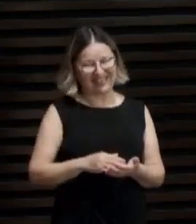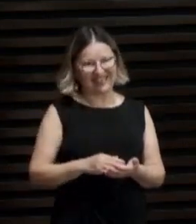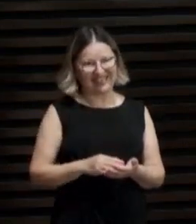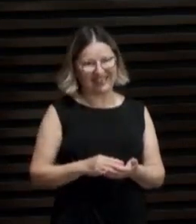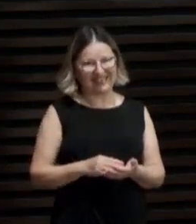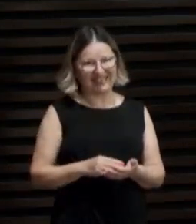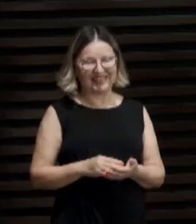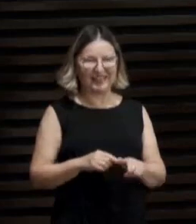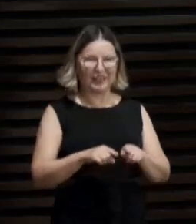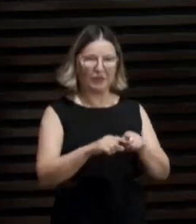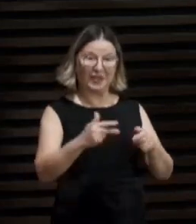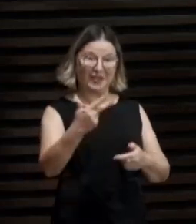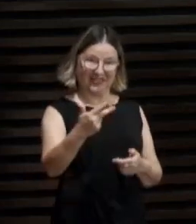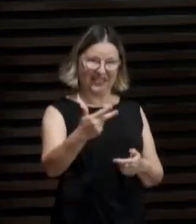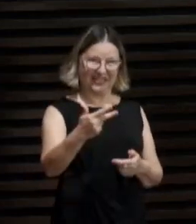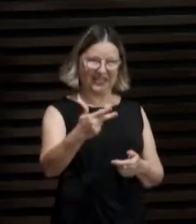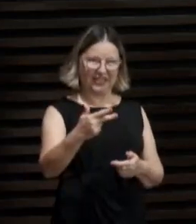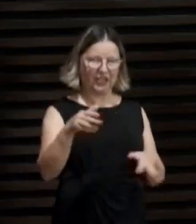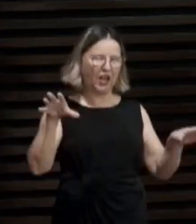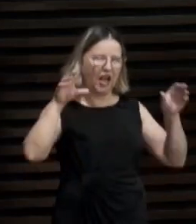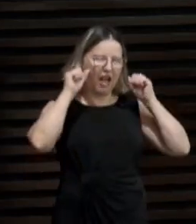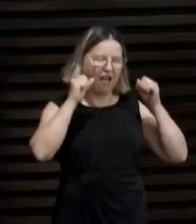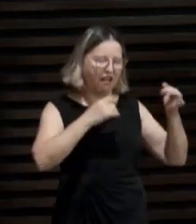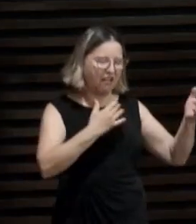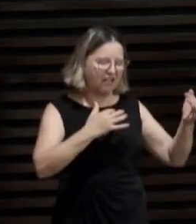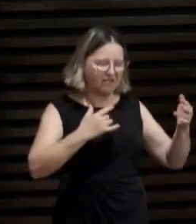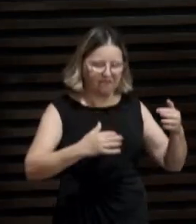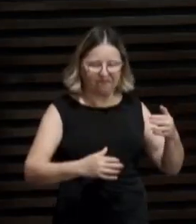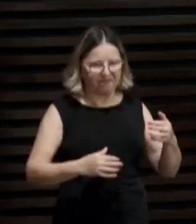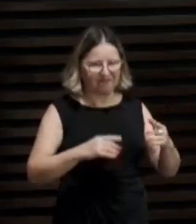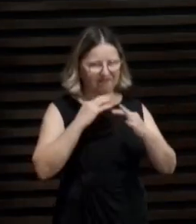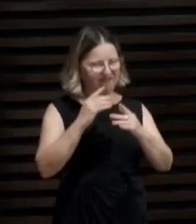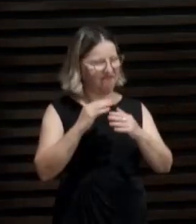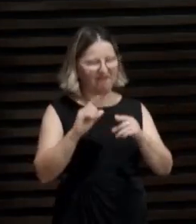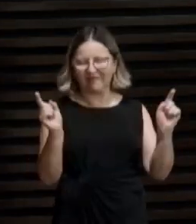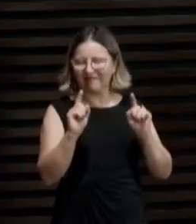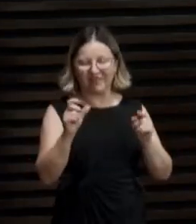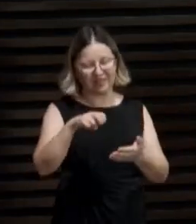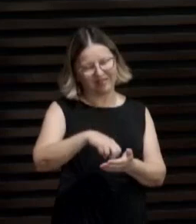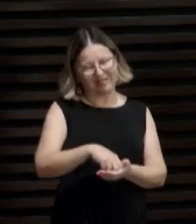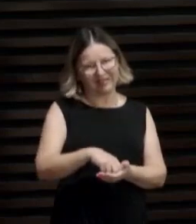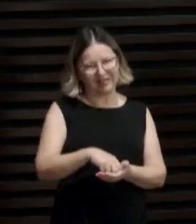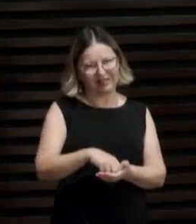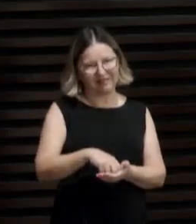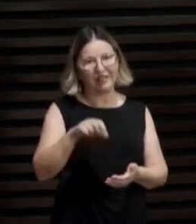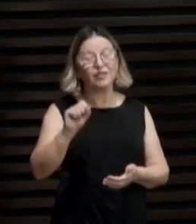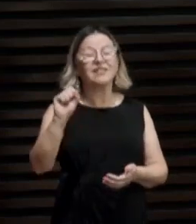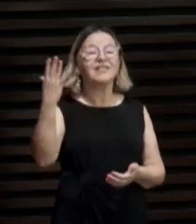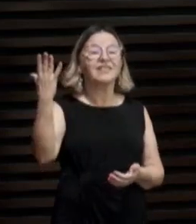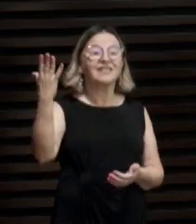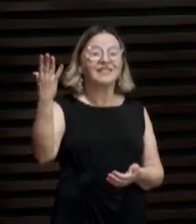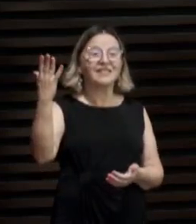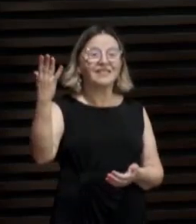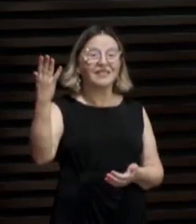aquela festa, aqueles instrumentos, eles não se prostraram diante deles. E sabe o que aconteceu?